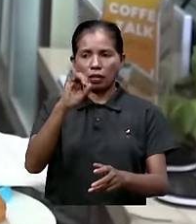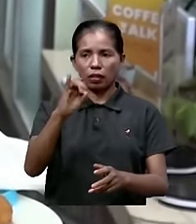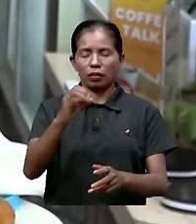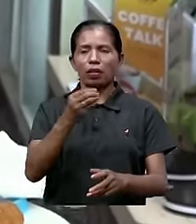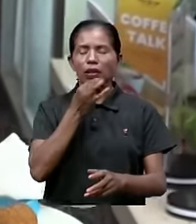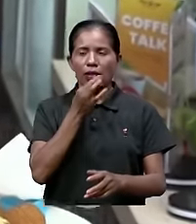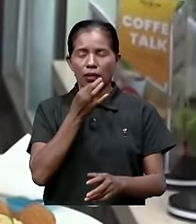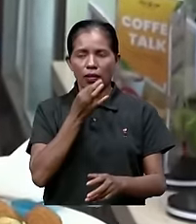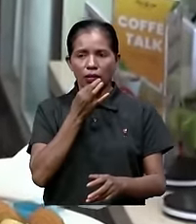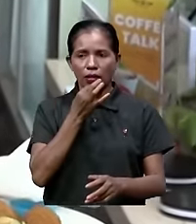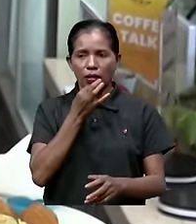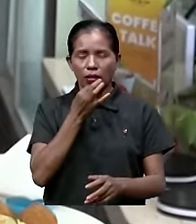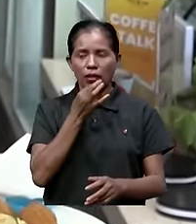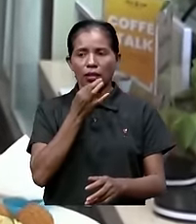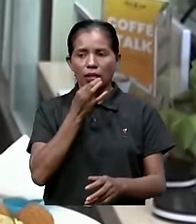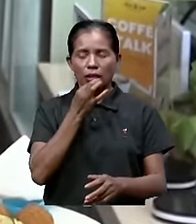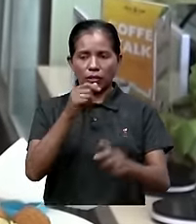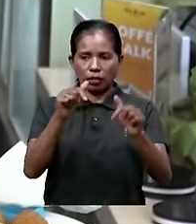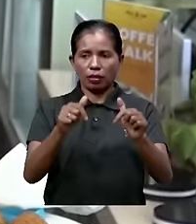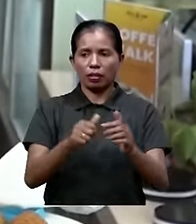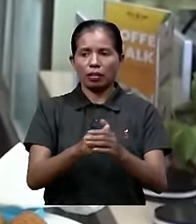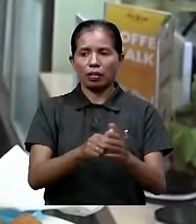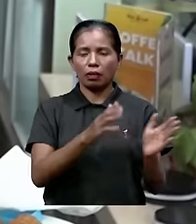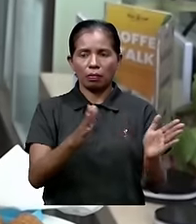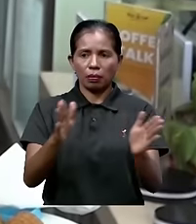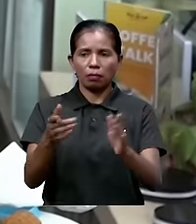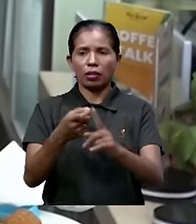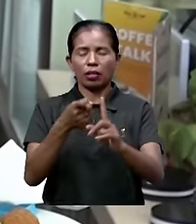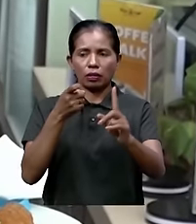consumo, hahanda nene prepara husi